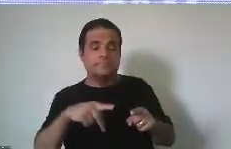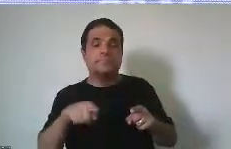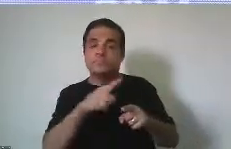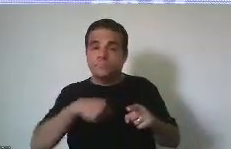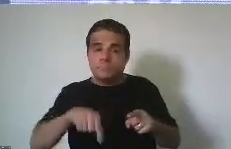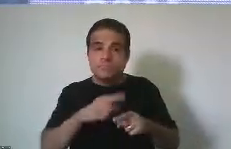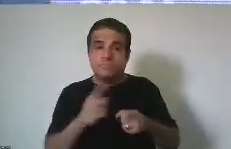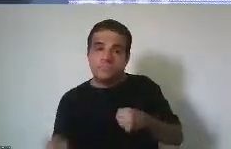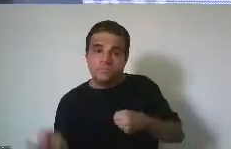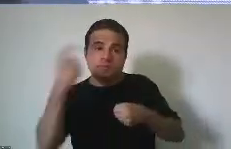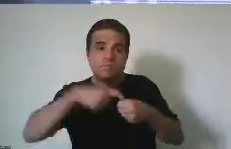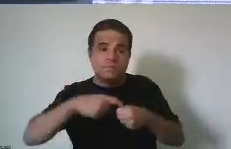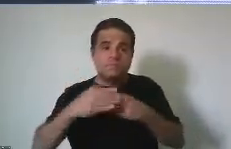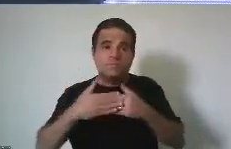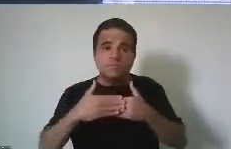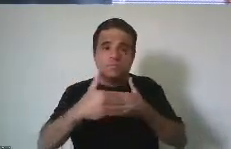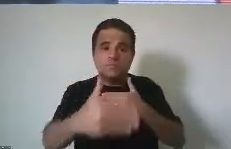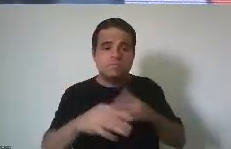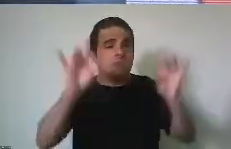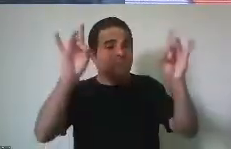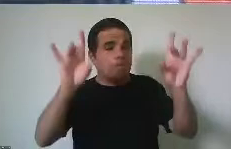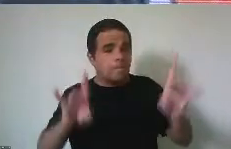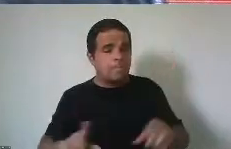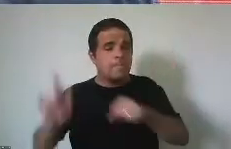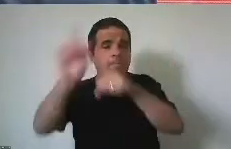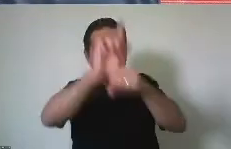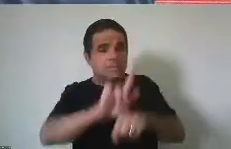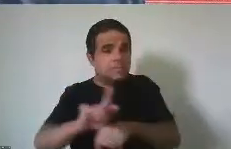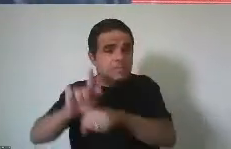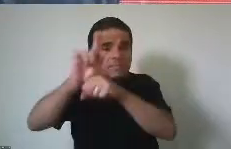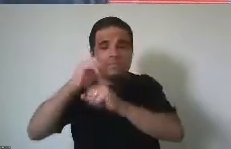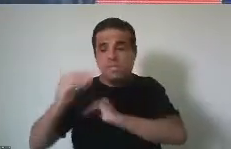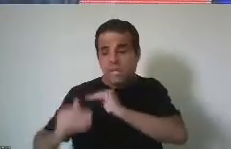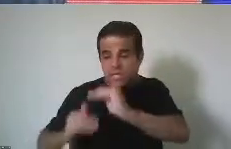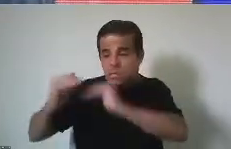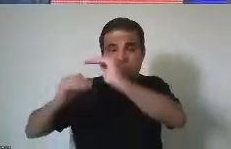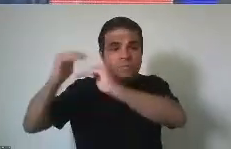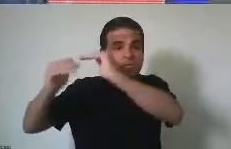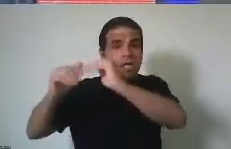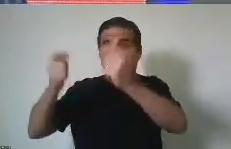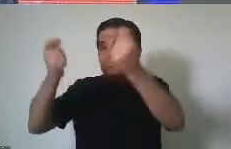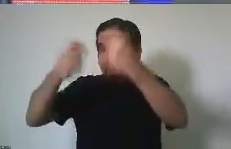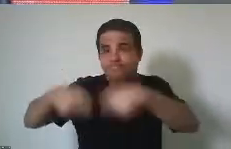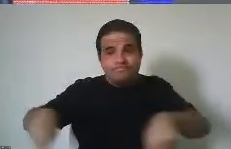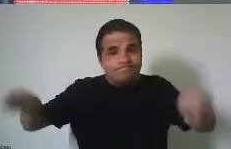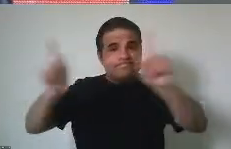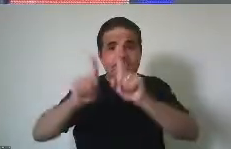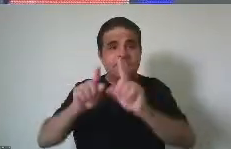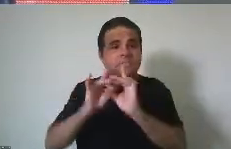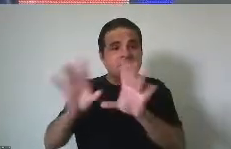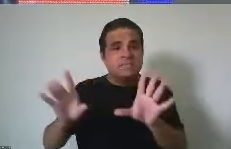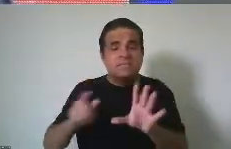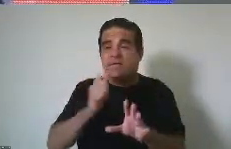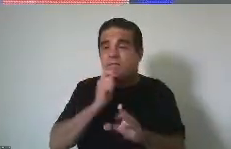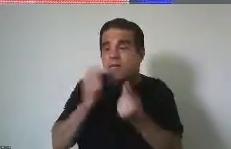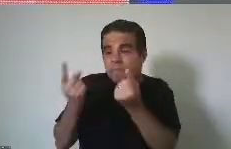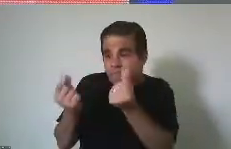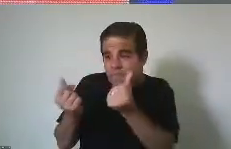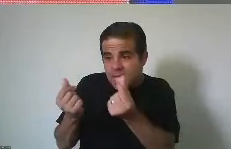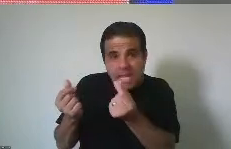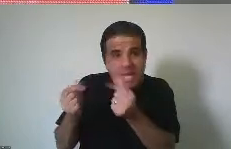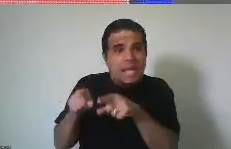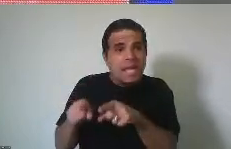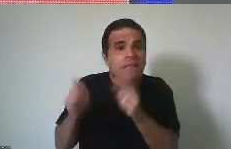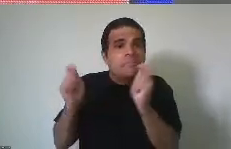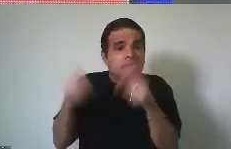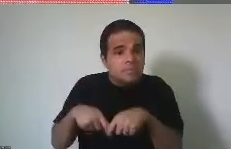e por ter uma excelente gestão tanto na execução do CAPS que não permite ter um prêmio pela eficiência um prêmio que isso